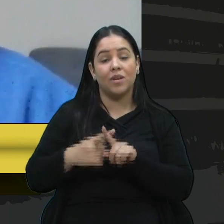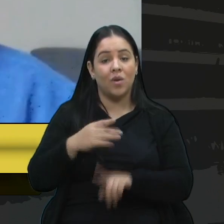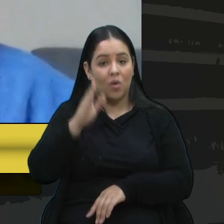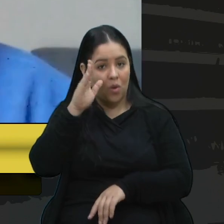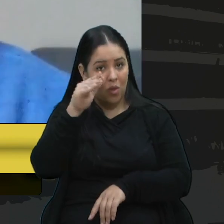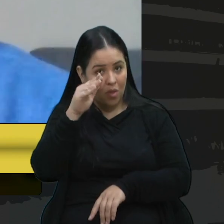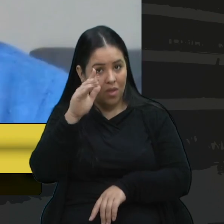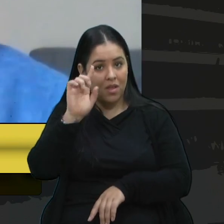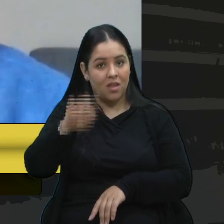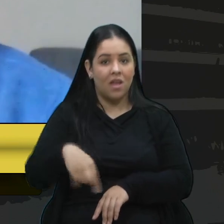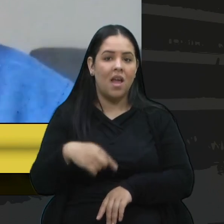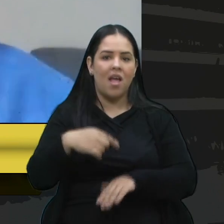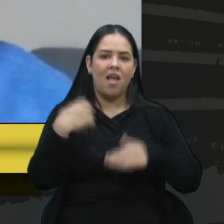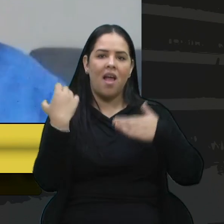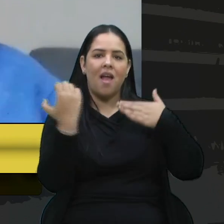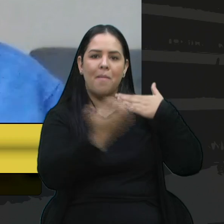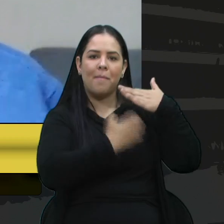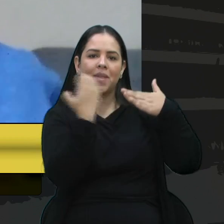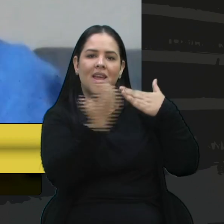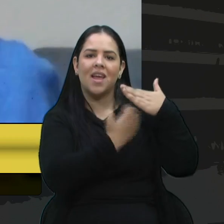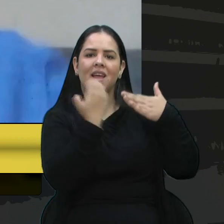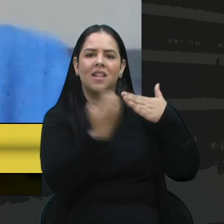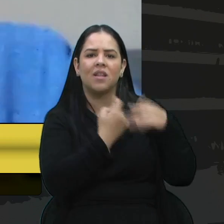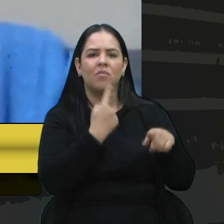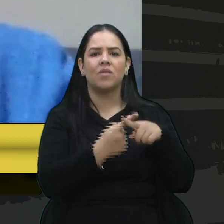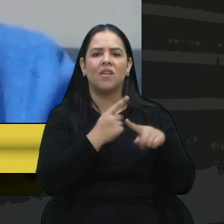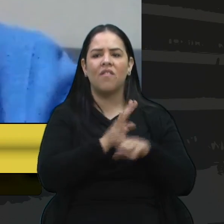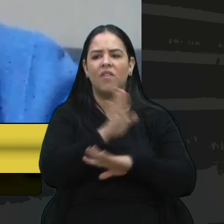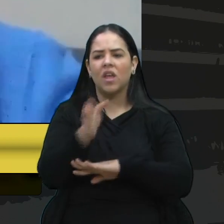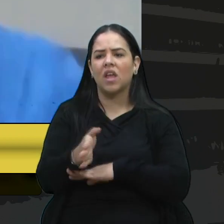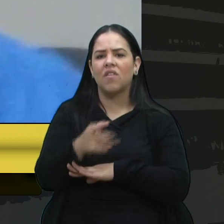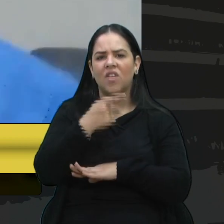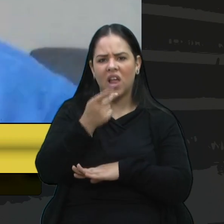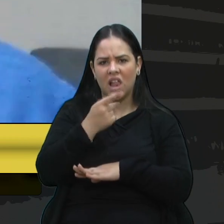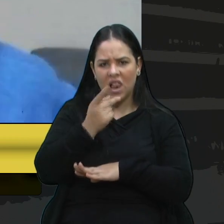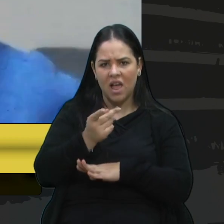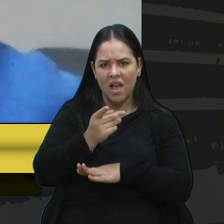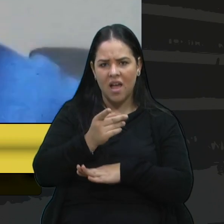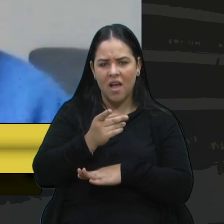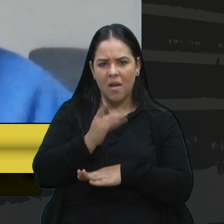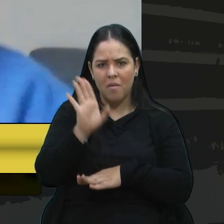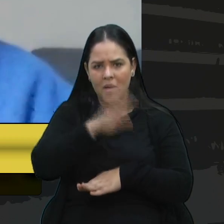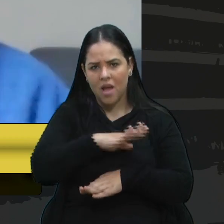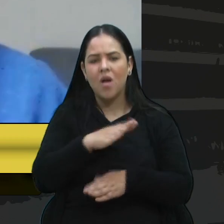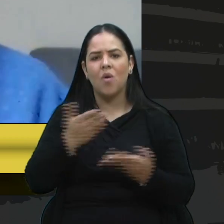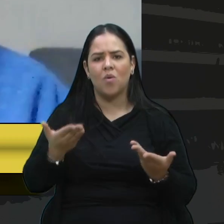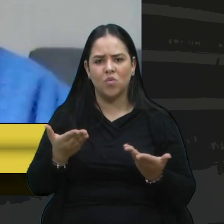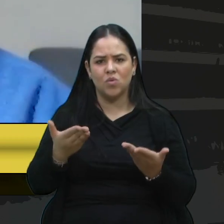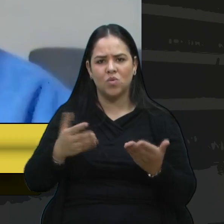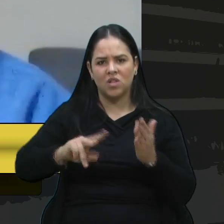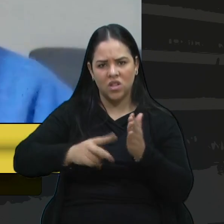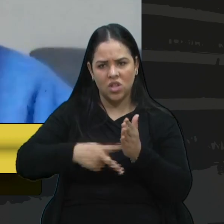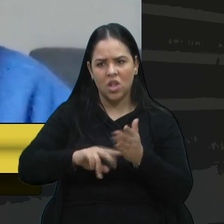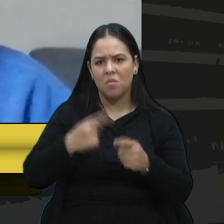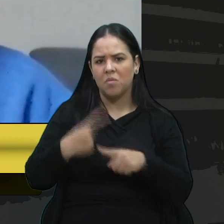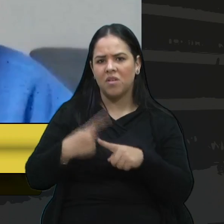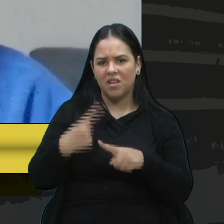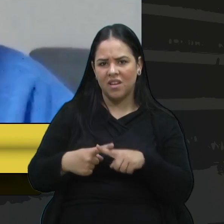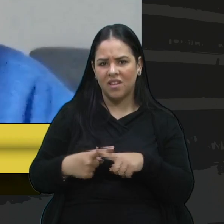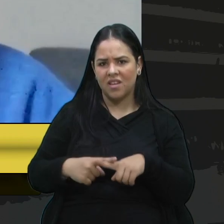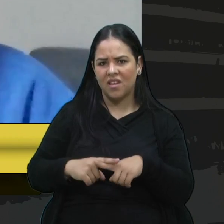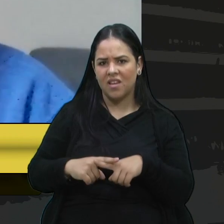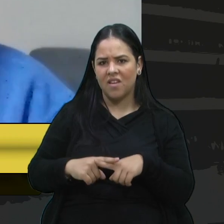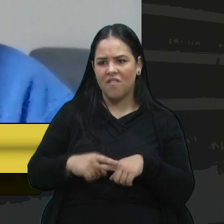a parte dos empresários, né? Que vem aqui criminalizar e botar como inimigo dos